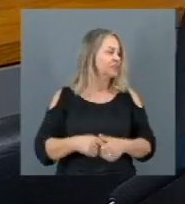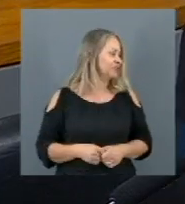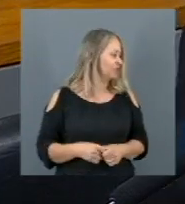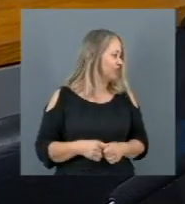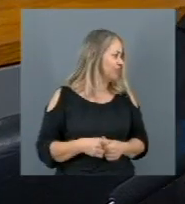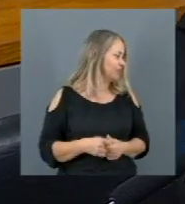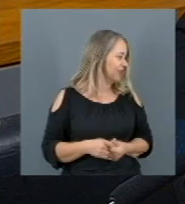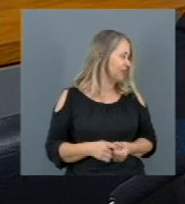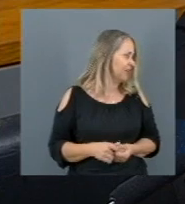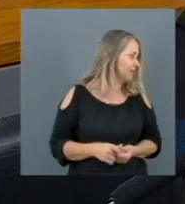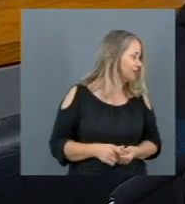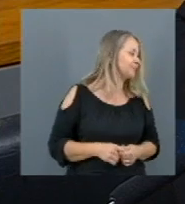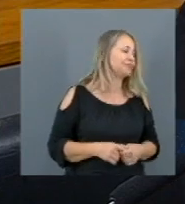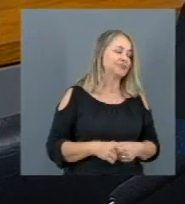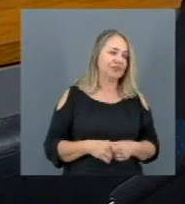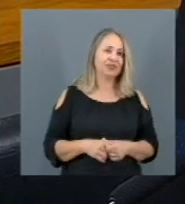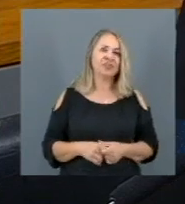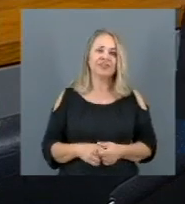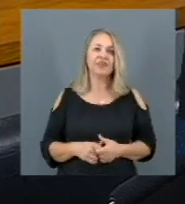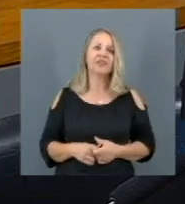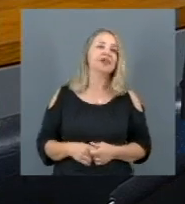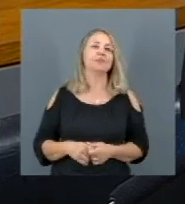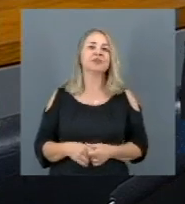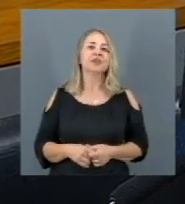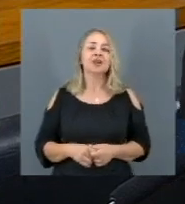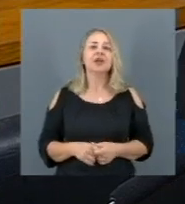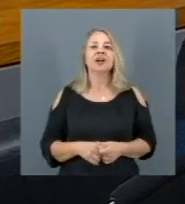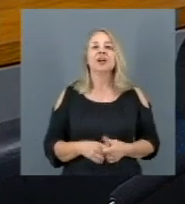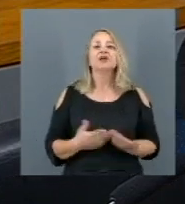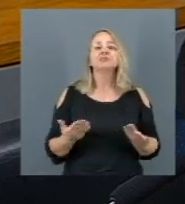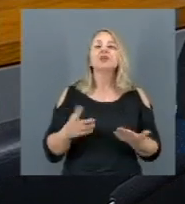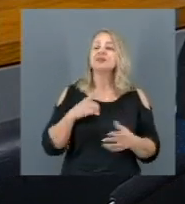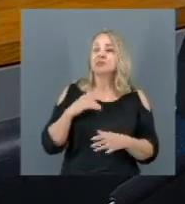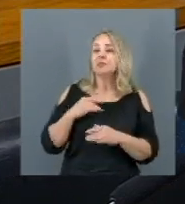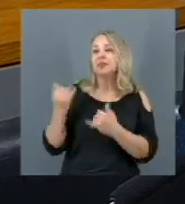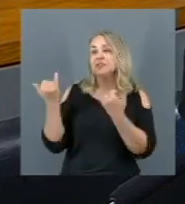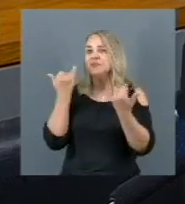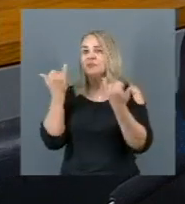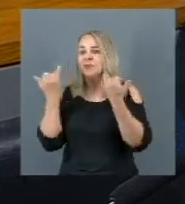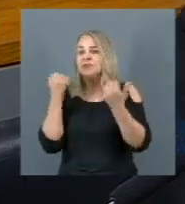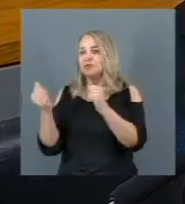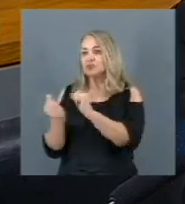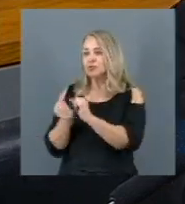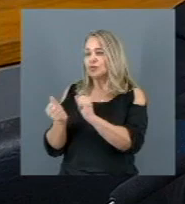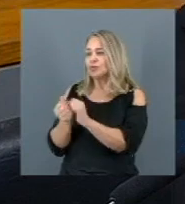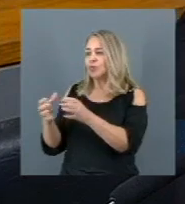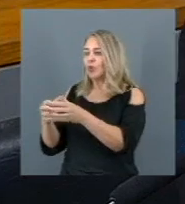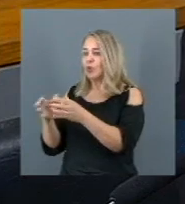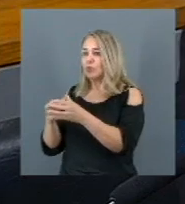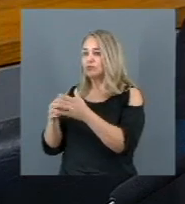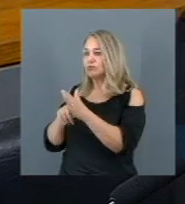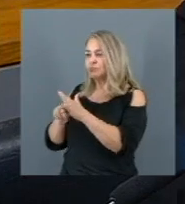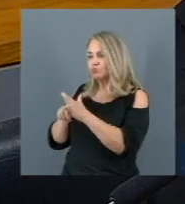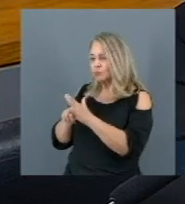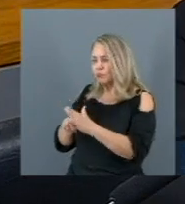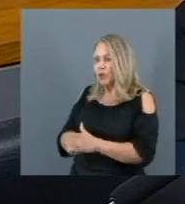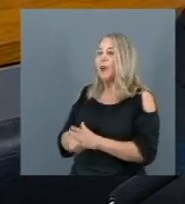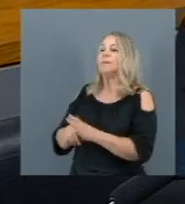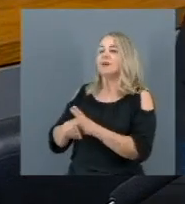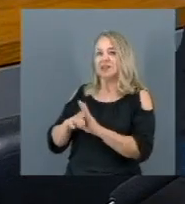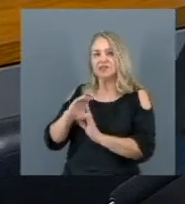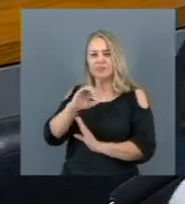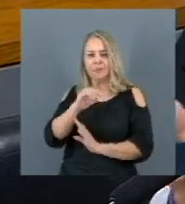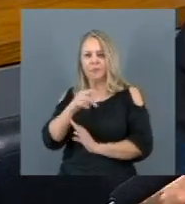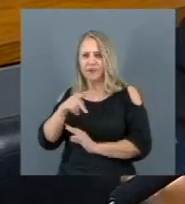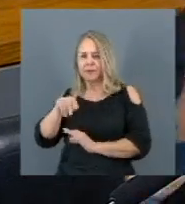explique o desinteresse da bancada de apoio ao governo Lula em termos das informações compartilhadas com os órgãos de investigação para que a CPMI possa